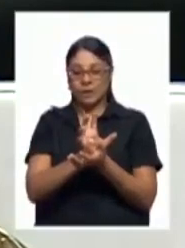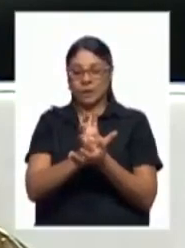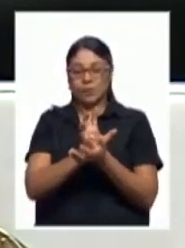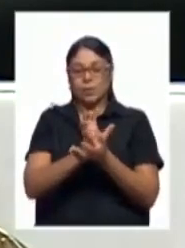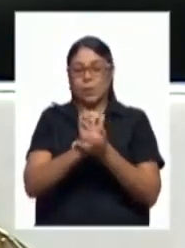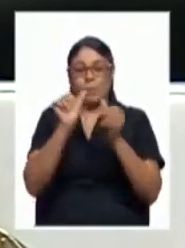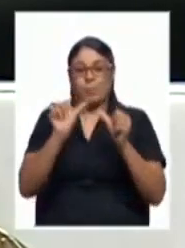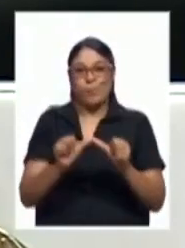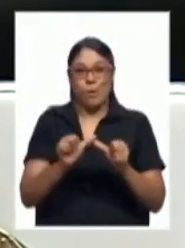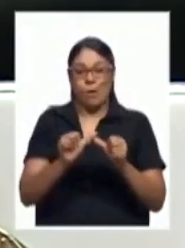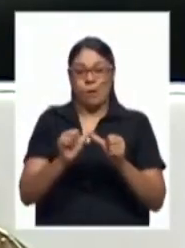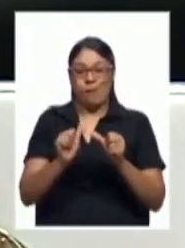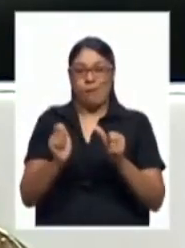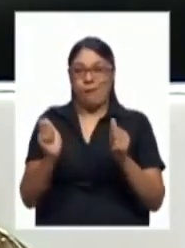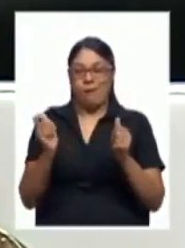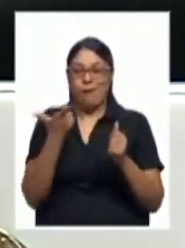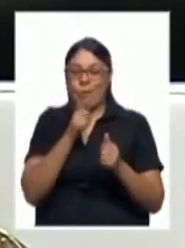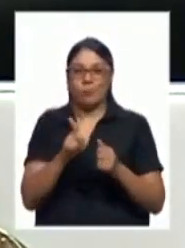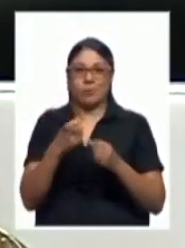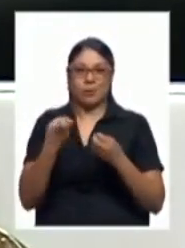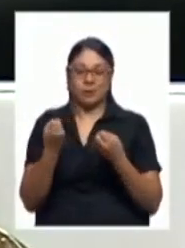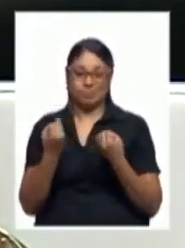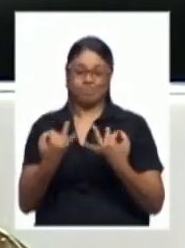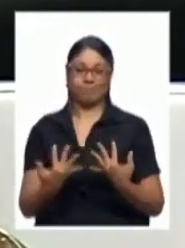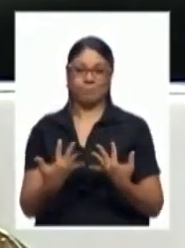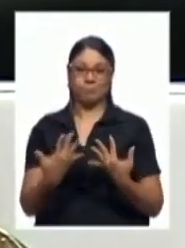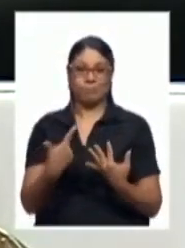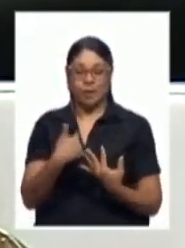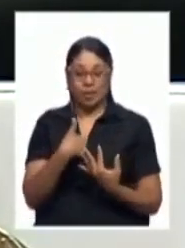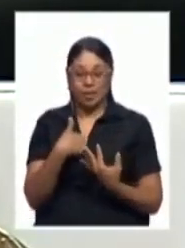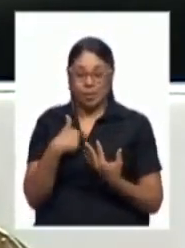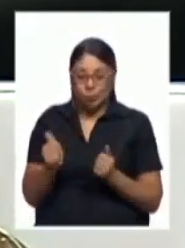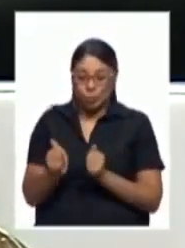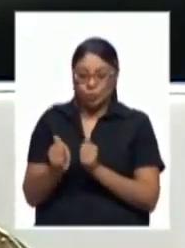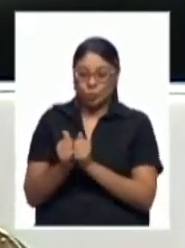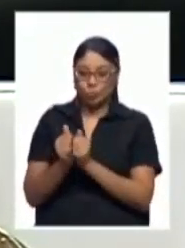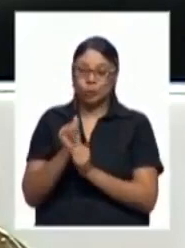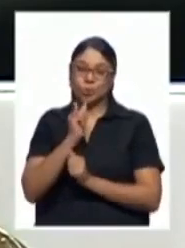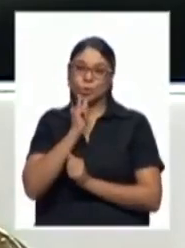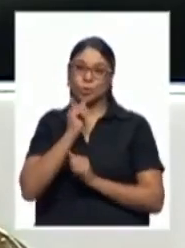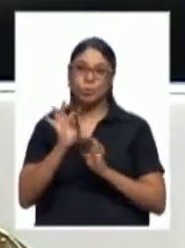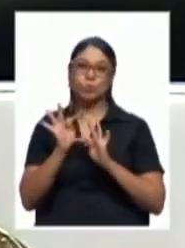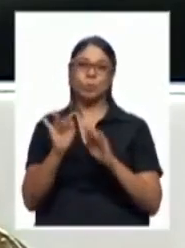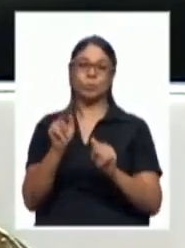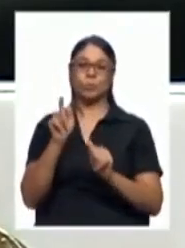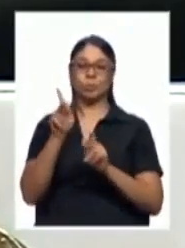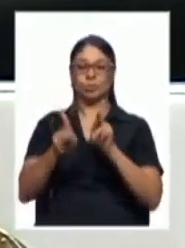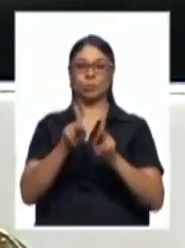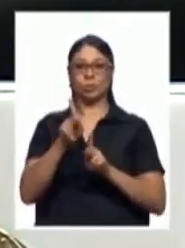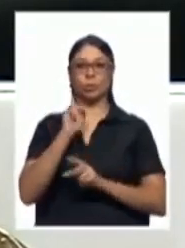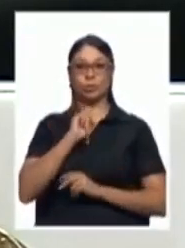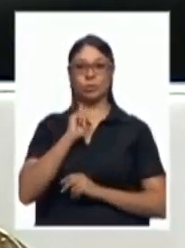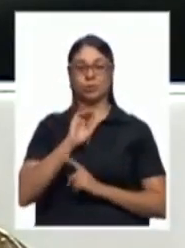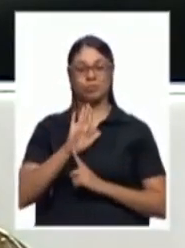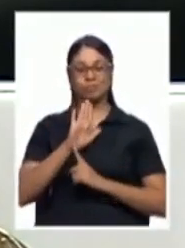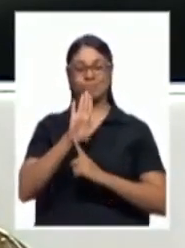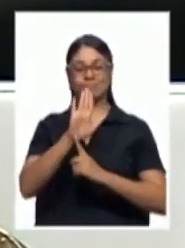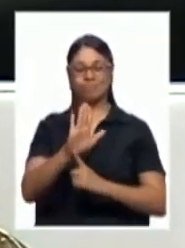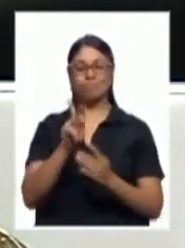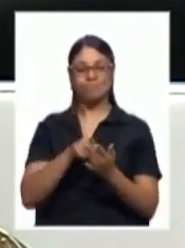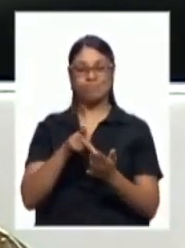gente. Resta juntar-me à tristeza de todos os mineiros e manifestar minhas mais